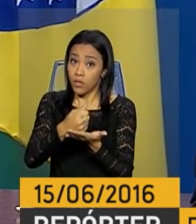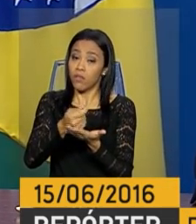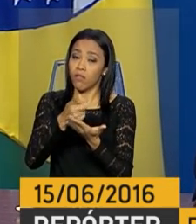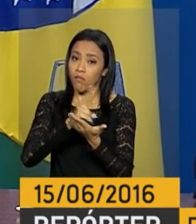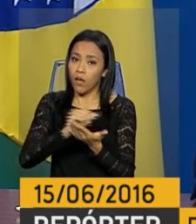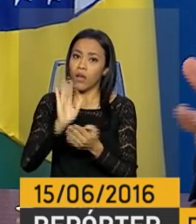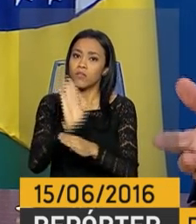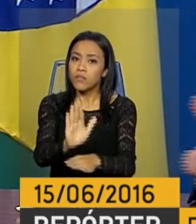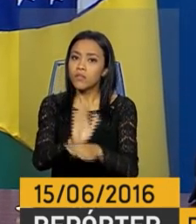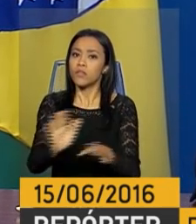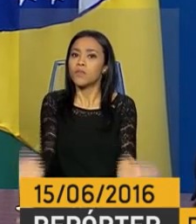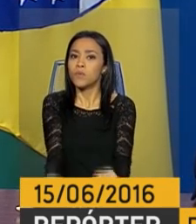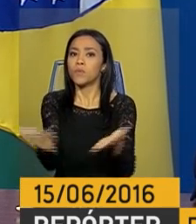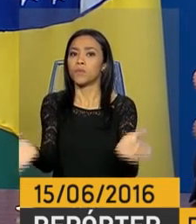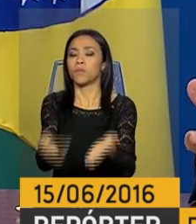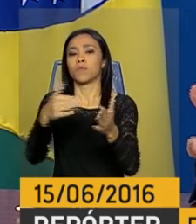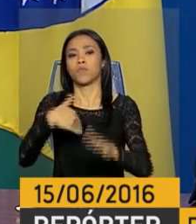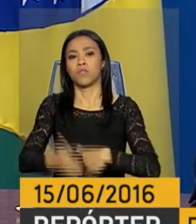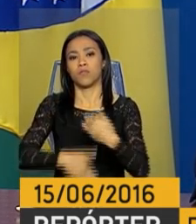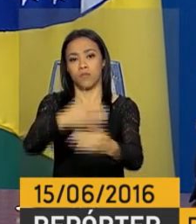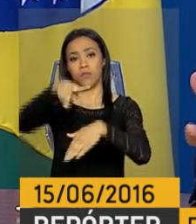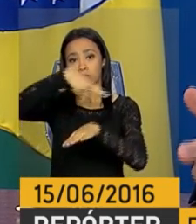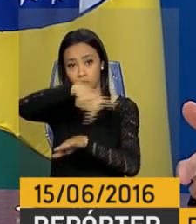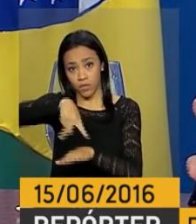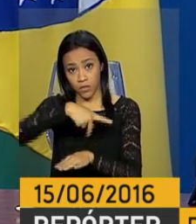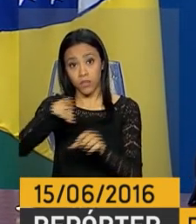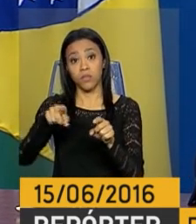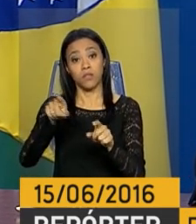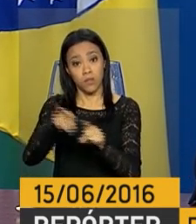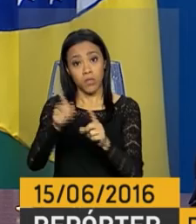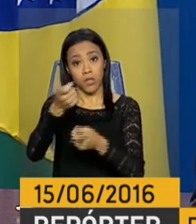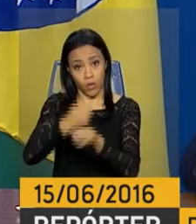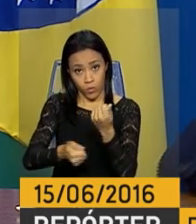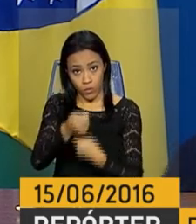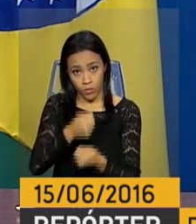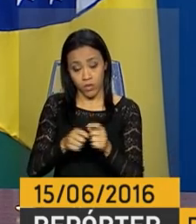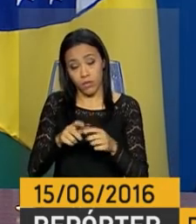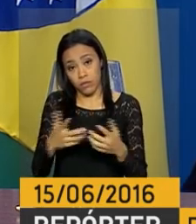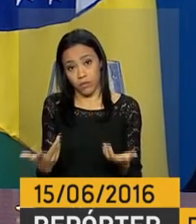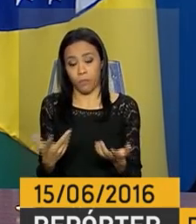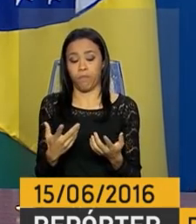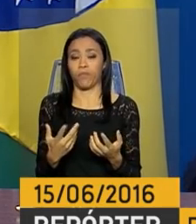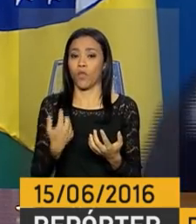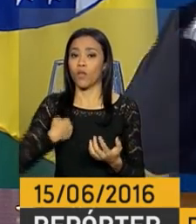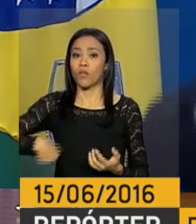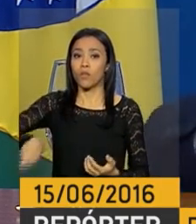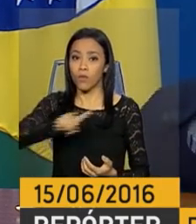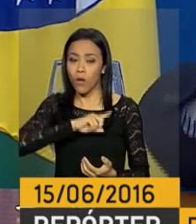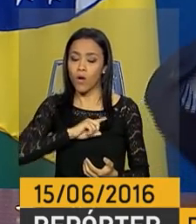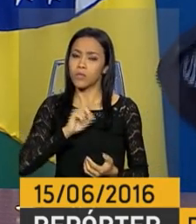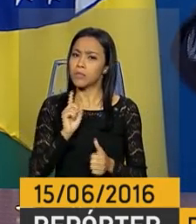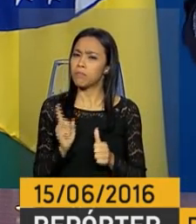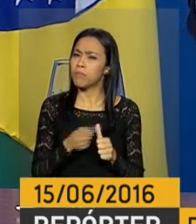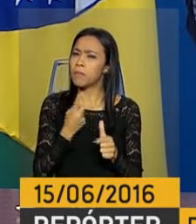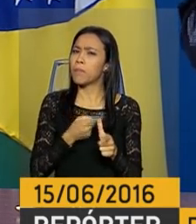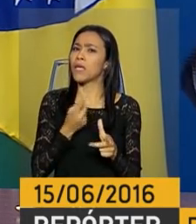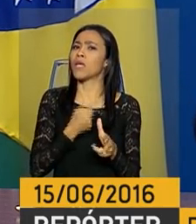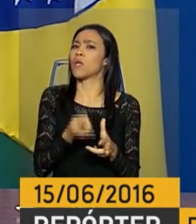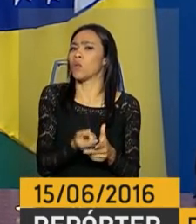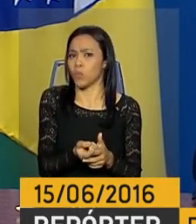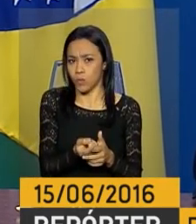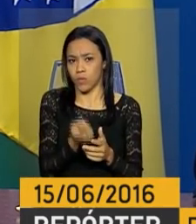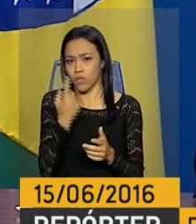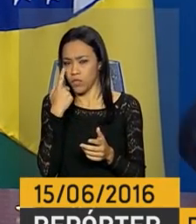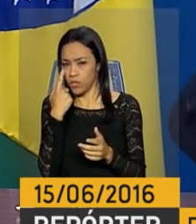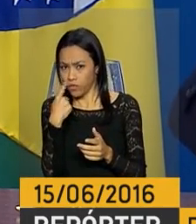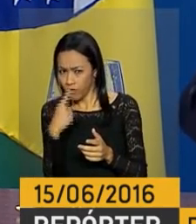país, do desenvolvimento da economia e do da arrecadação. Portanto, nós estamos vendo agora os primeiros sinais de uma